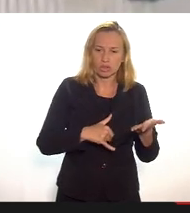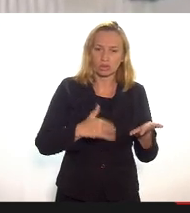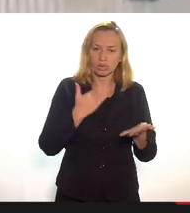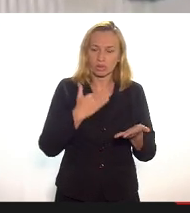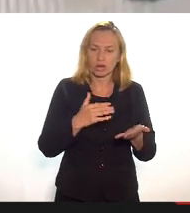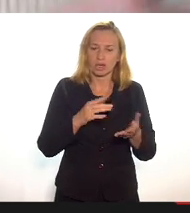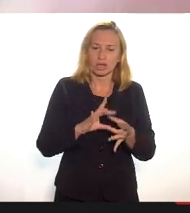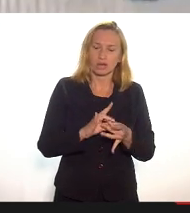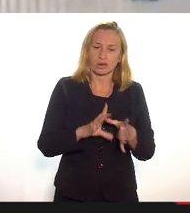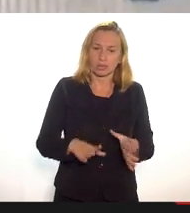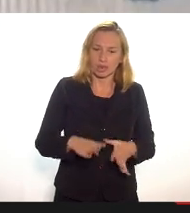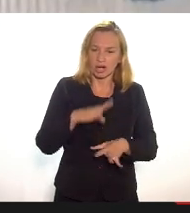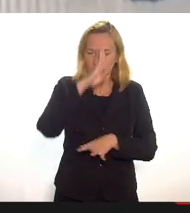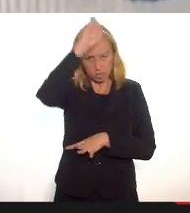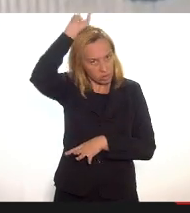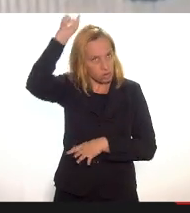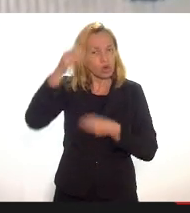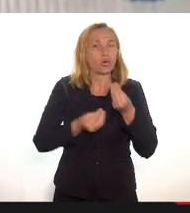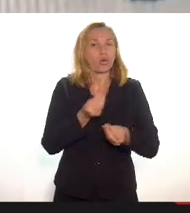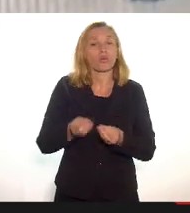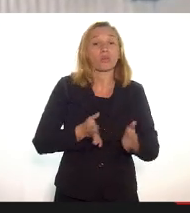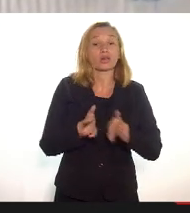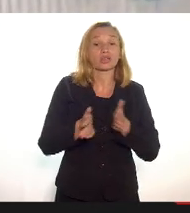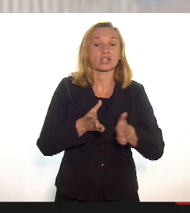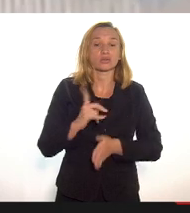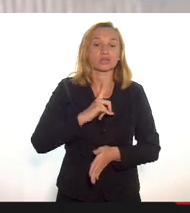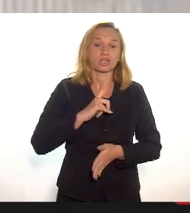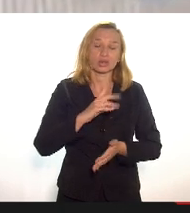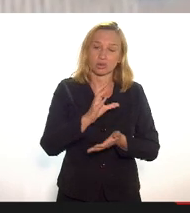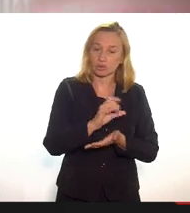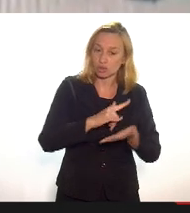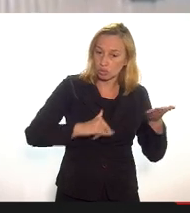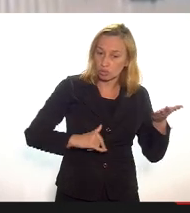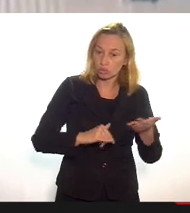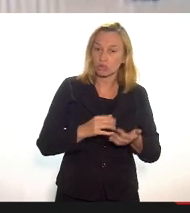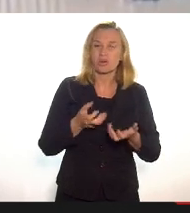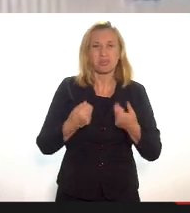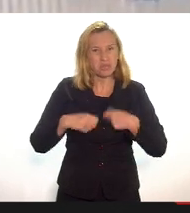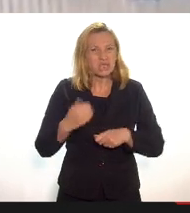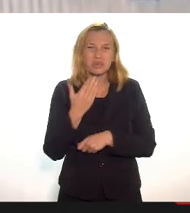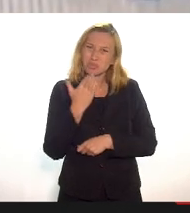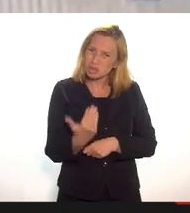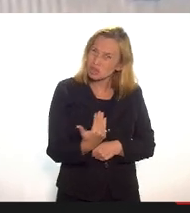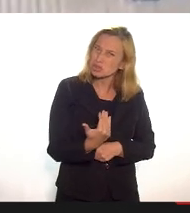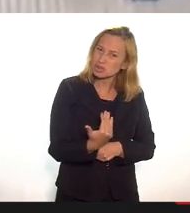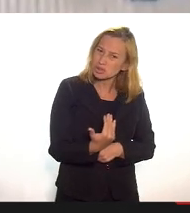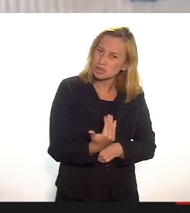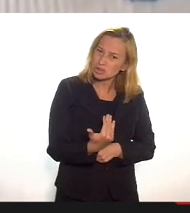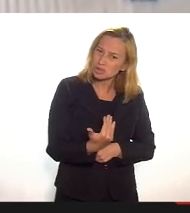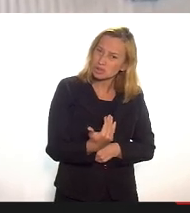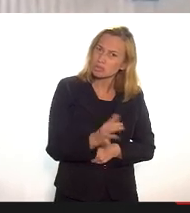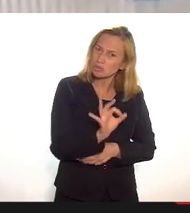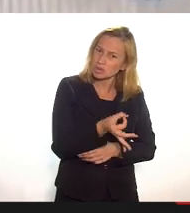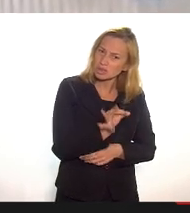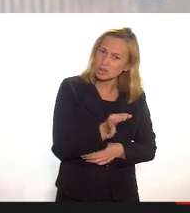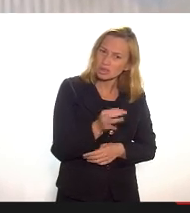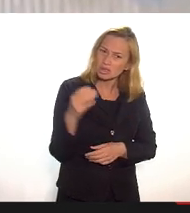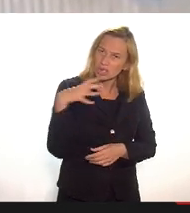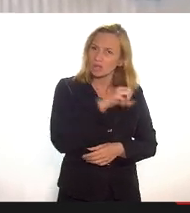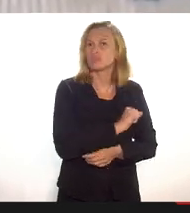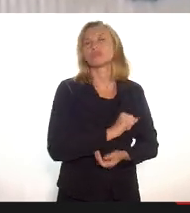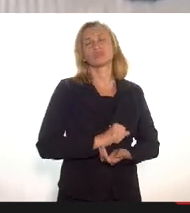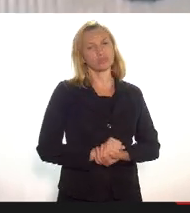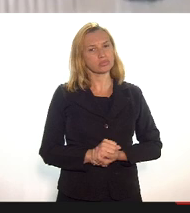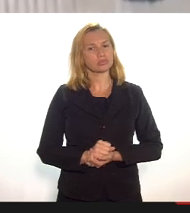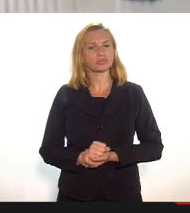Né? Como é que a gente pode ter acesso a isso? A gente precisa pedir isso com uma certa urgência,